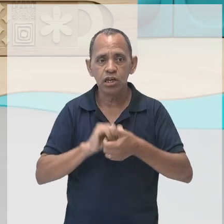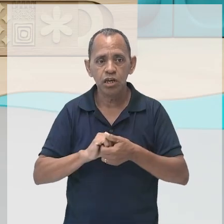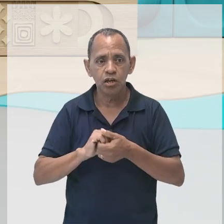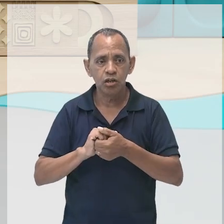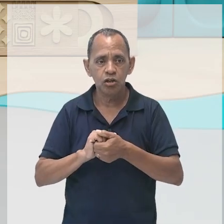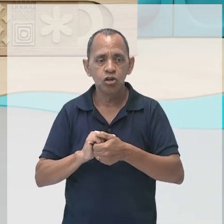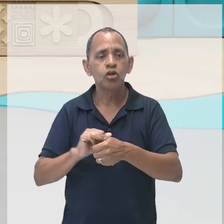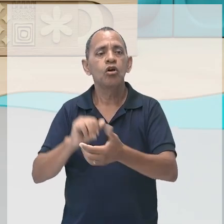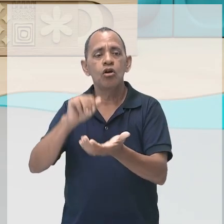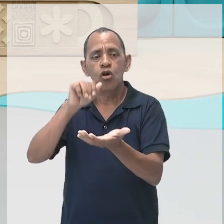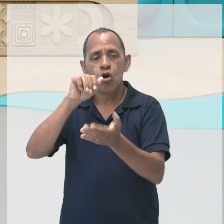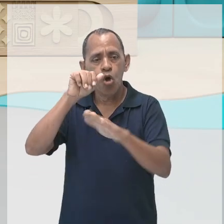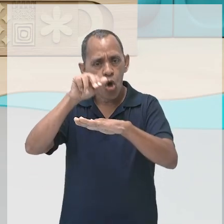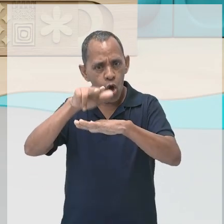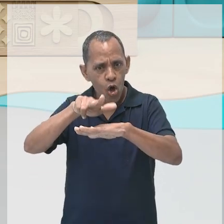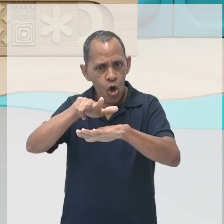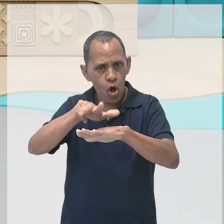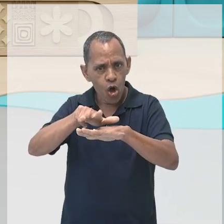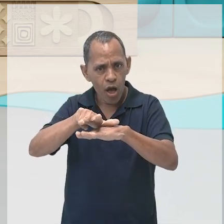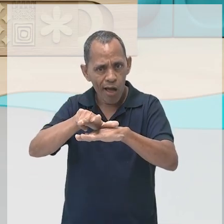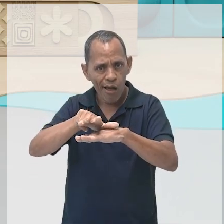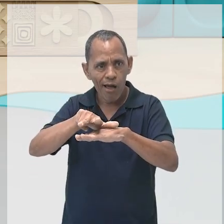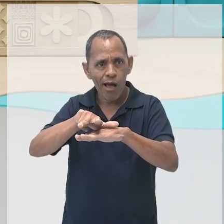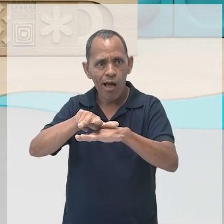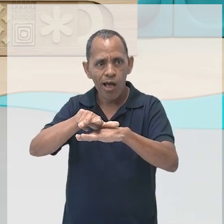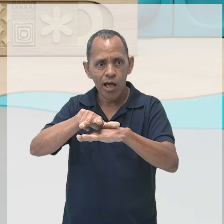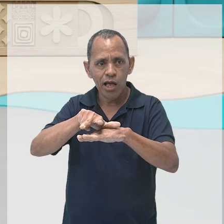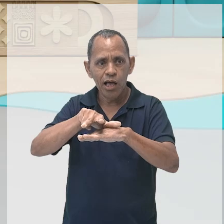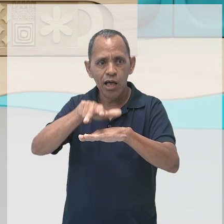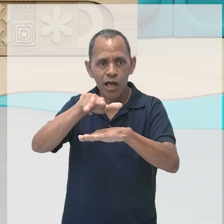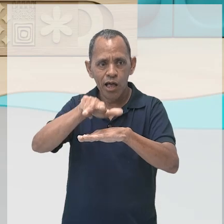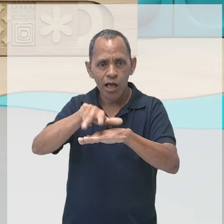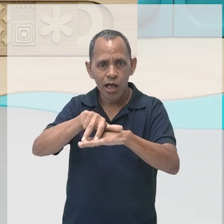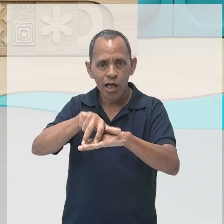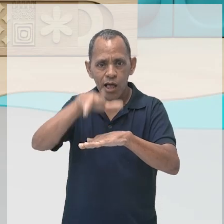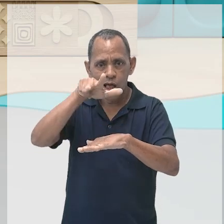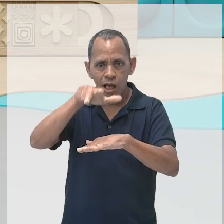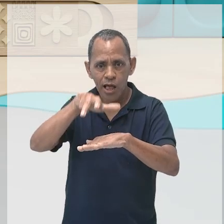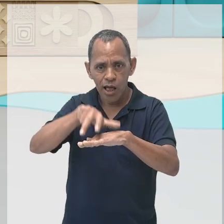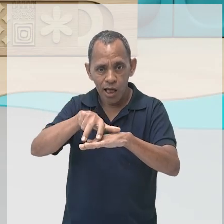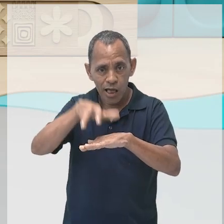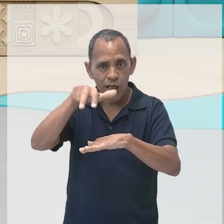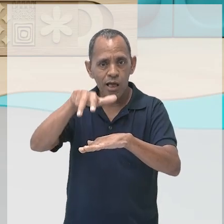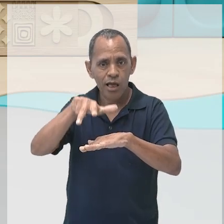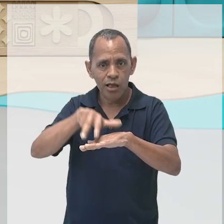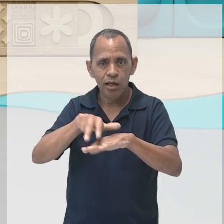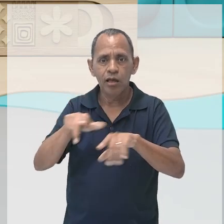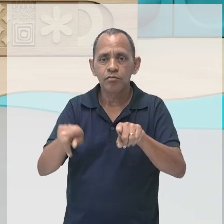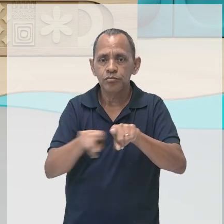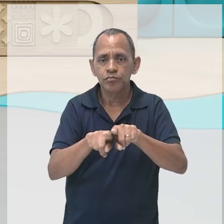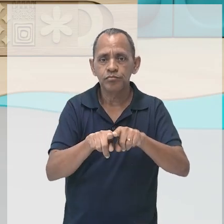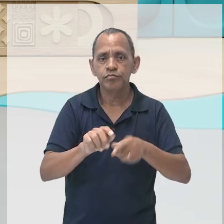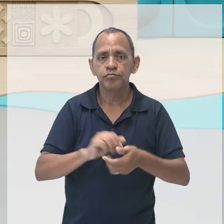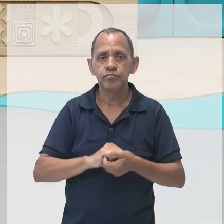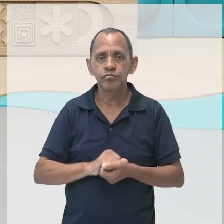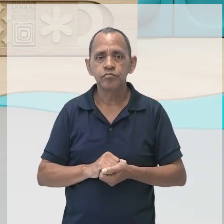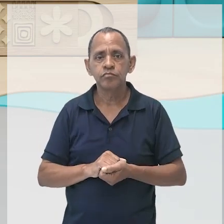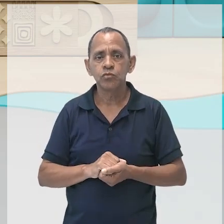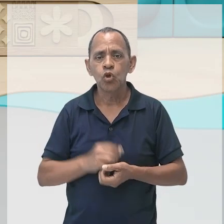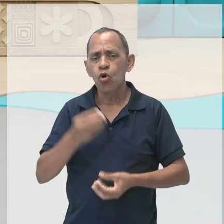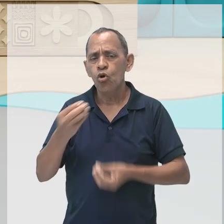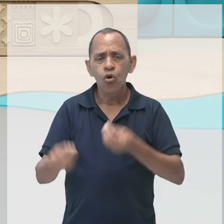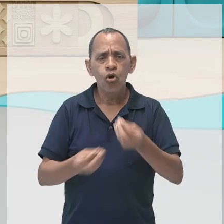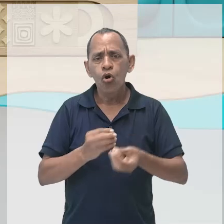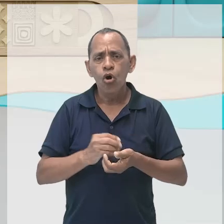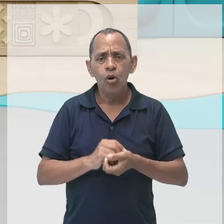abdômen. Então, o colchonete ele vai trazer mais esse conforto aí para o praticante. Agora, falando sobre as séries e repetições,